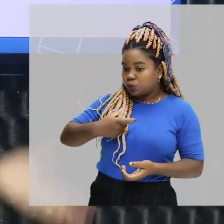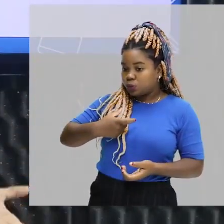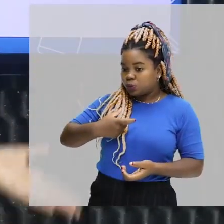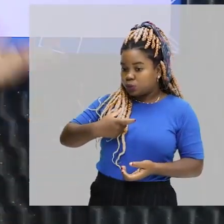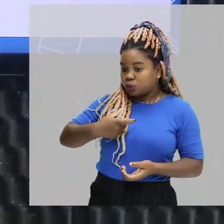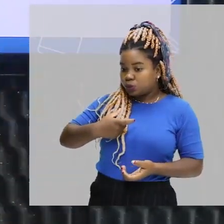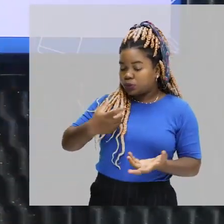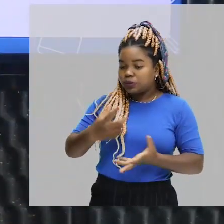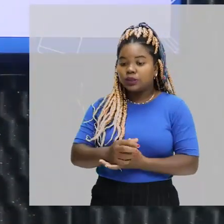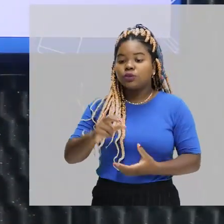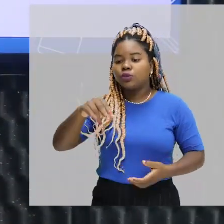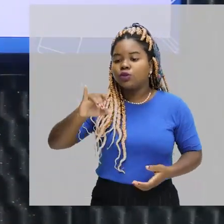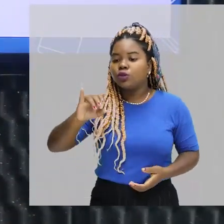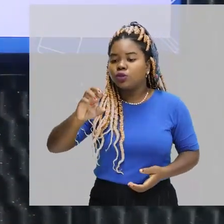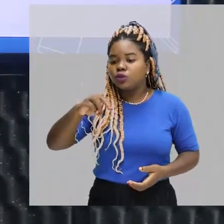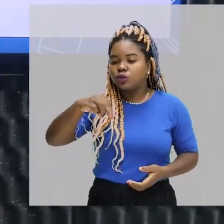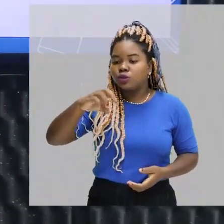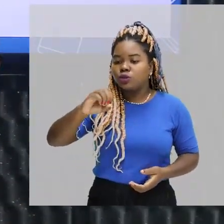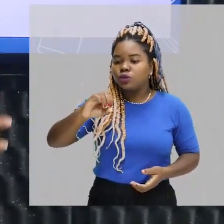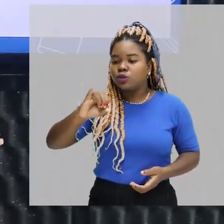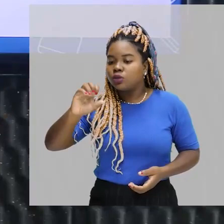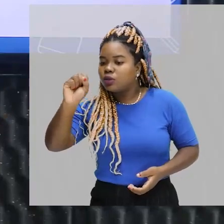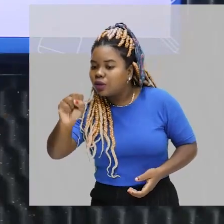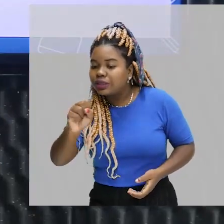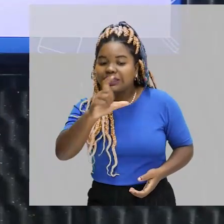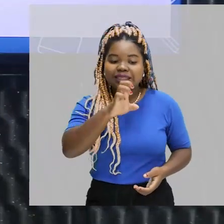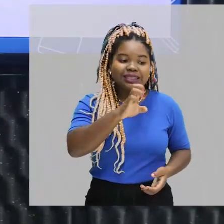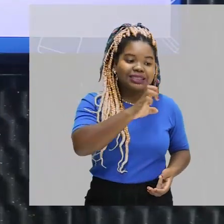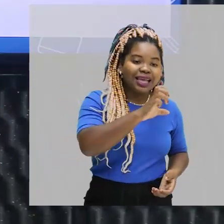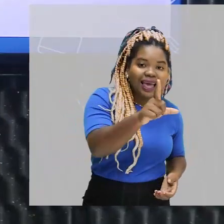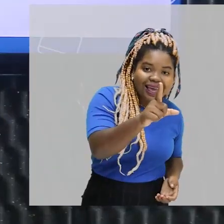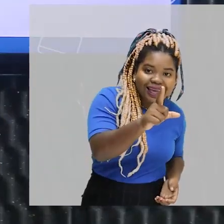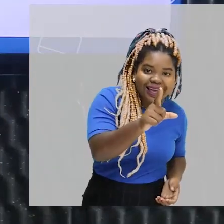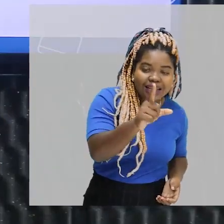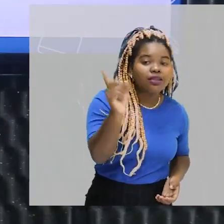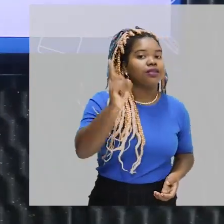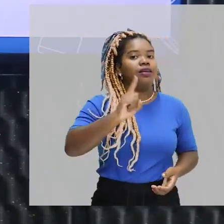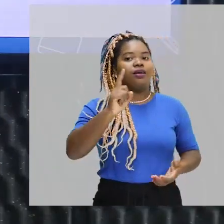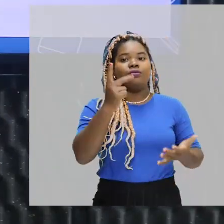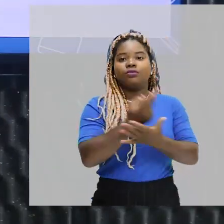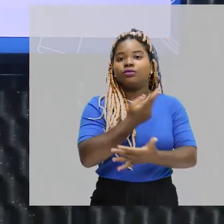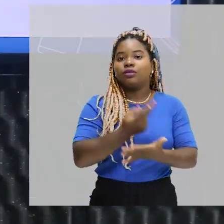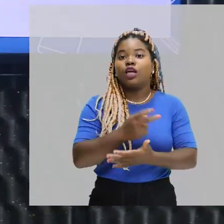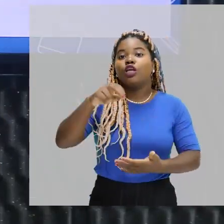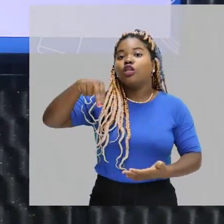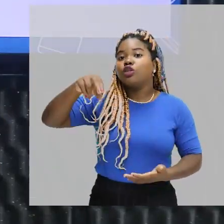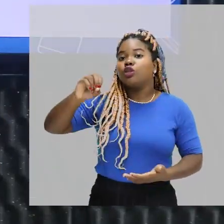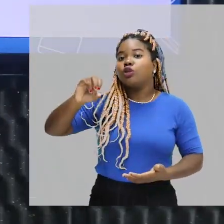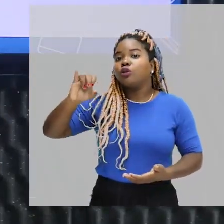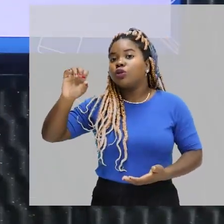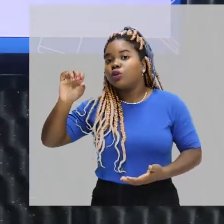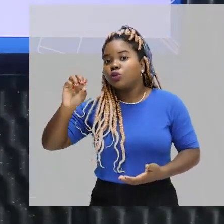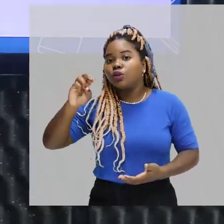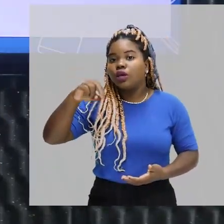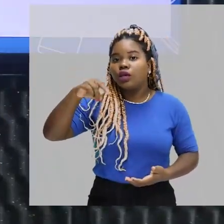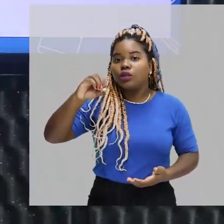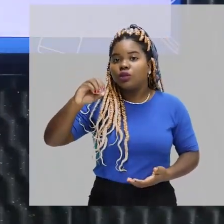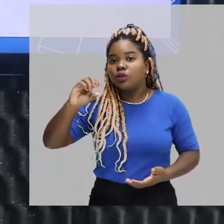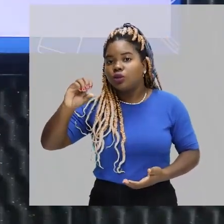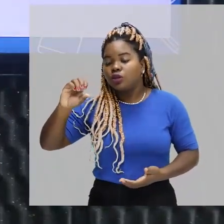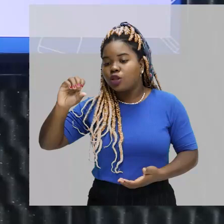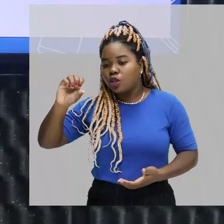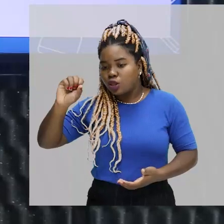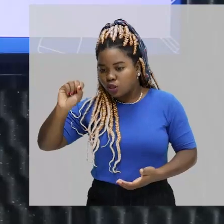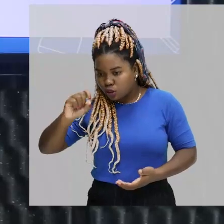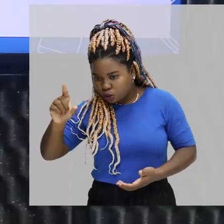Nós somos. Ouvimos isso muito? Ouvimos. Por conta de região, variação linguística, que para